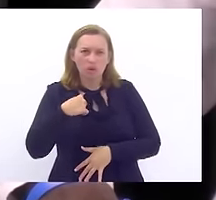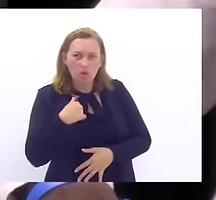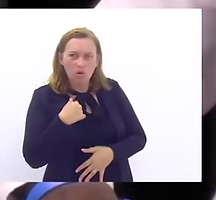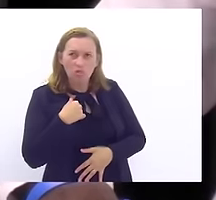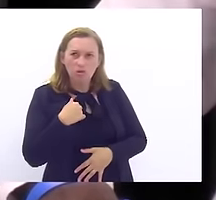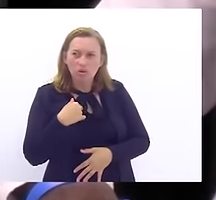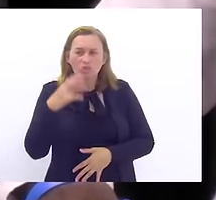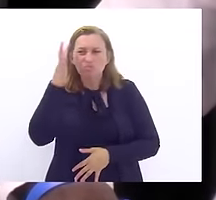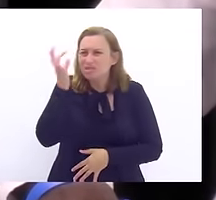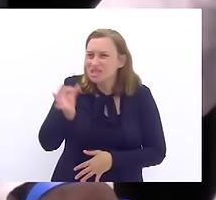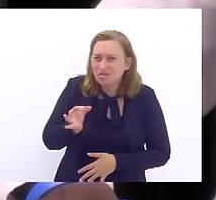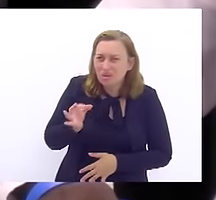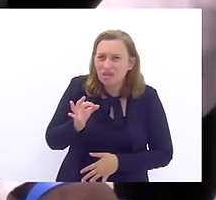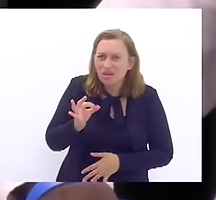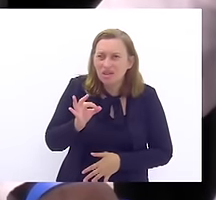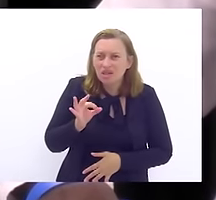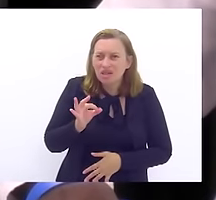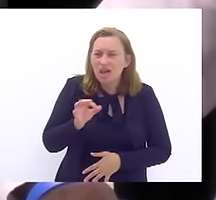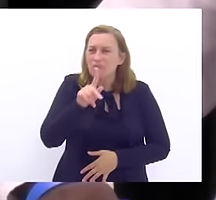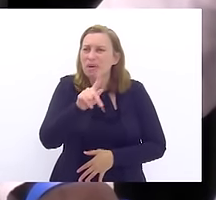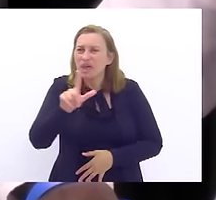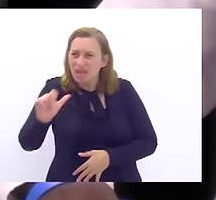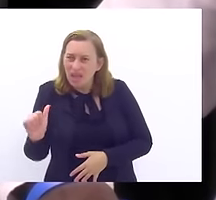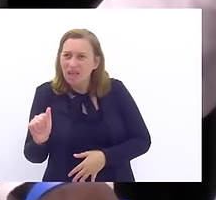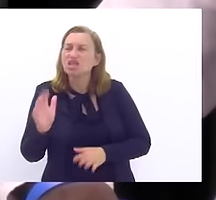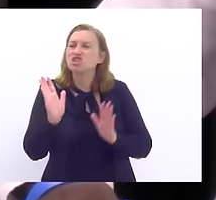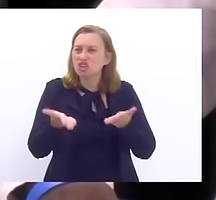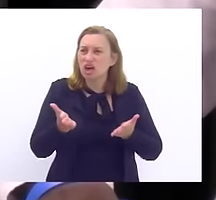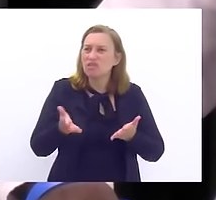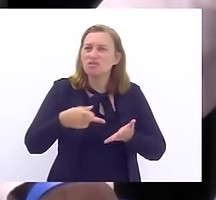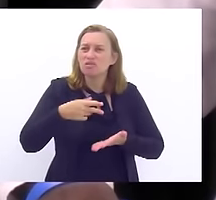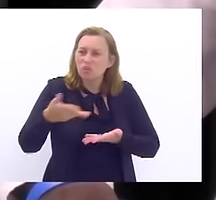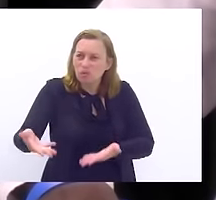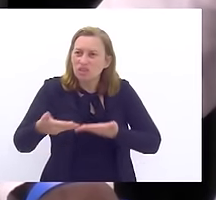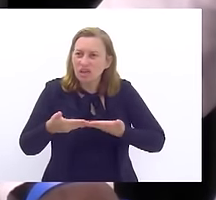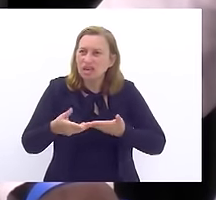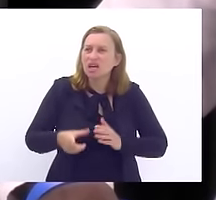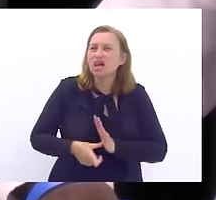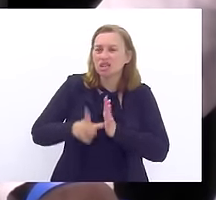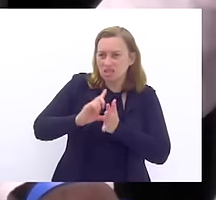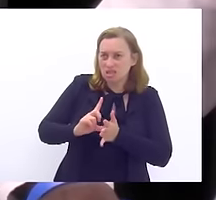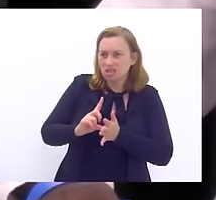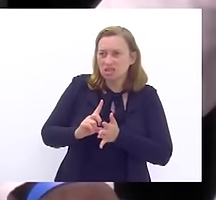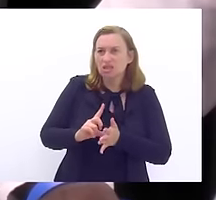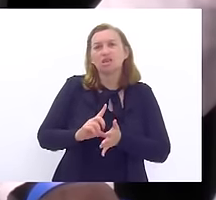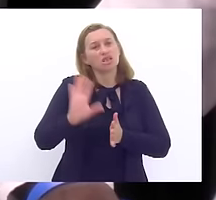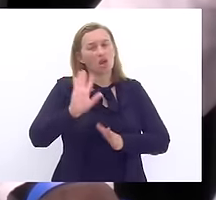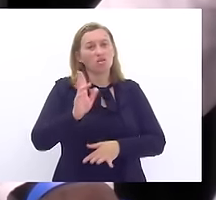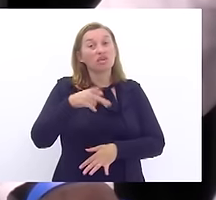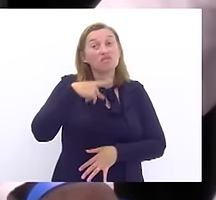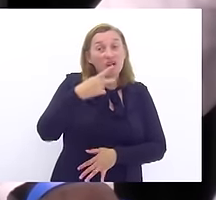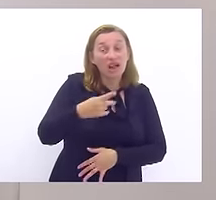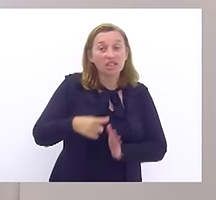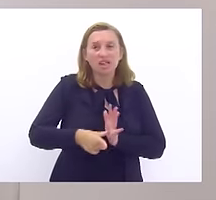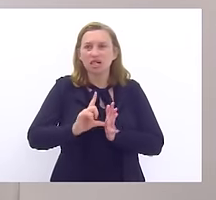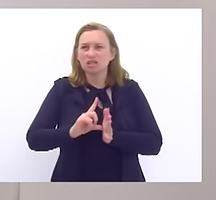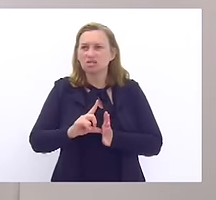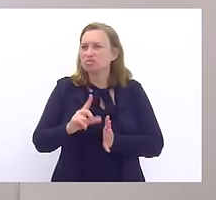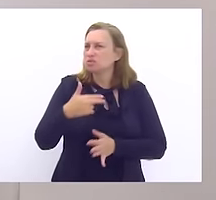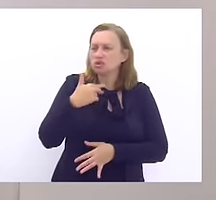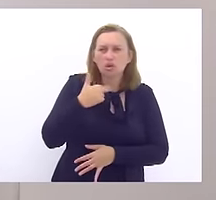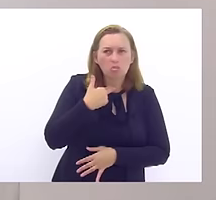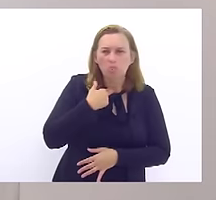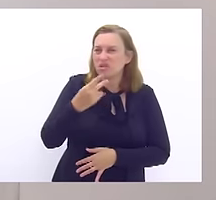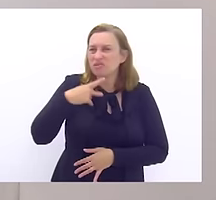o senhor não sabia se já foi a a a pele já foi convidada antes convidada antes não mencionada antes sem Deputado é então não pode mencionar a pele